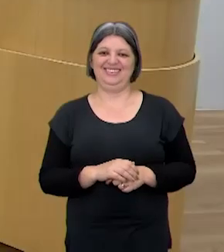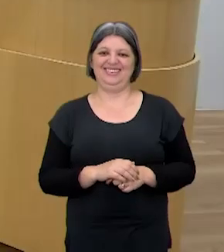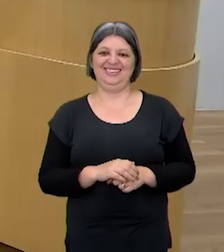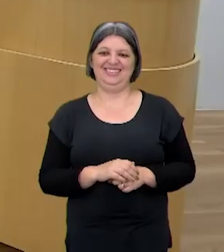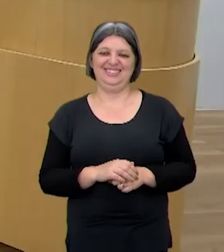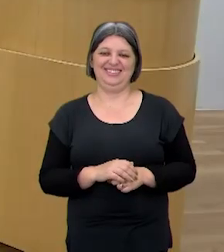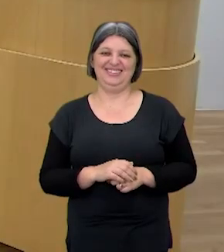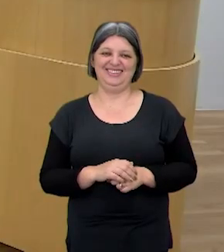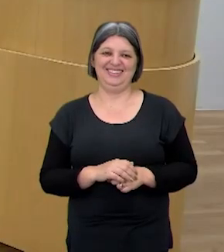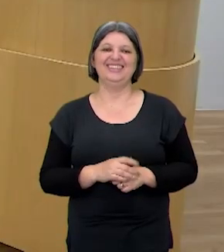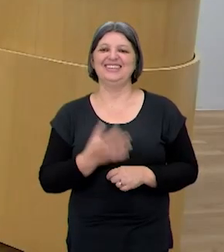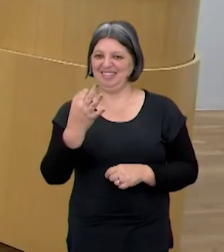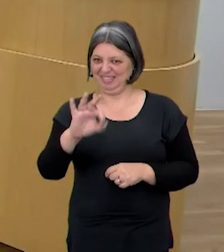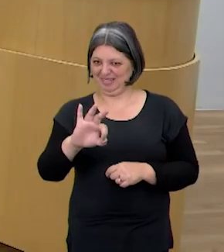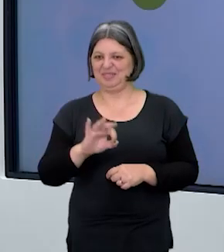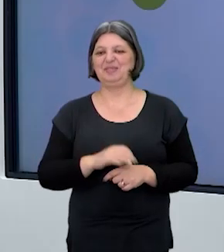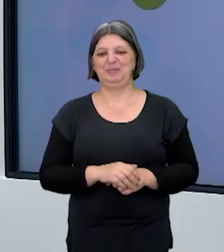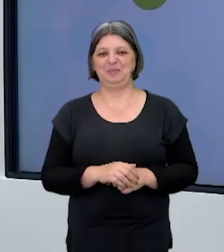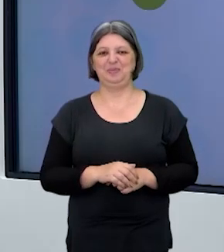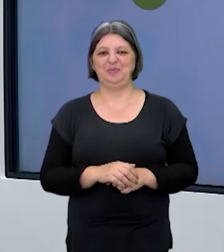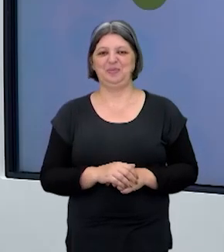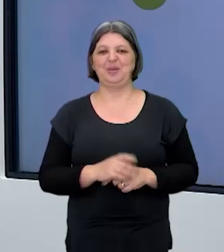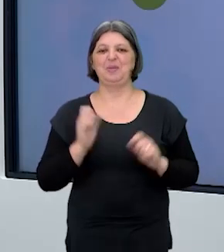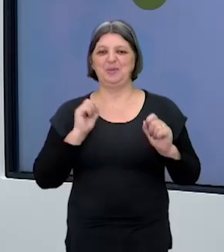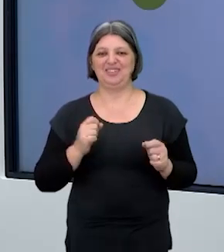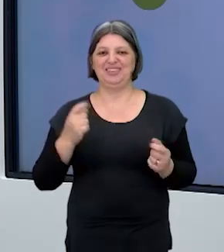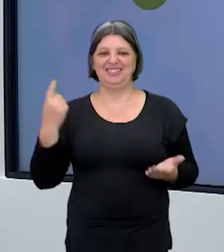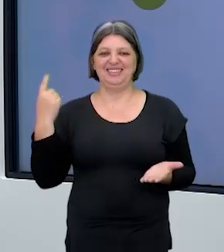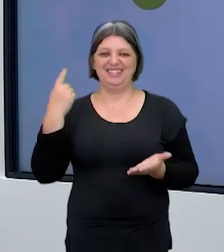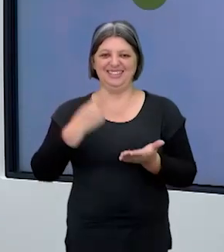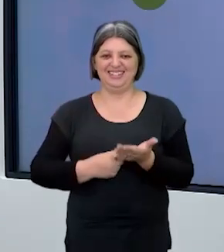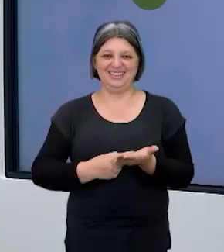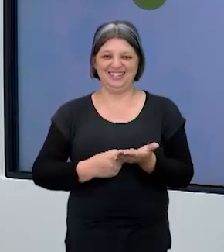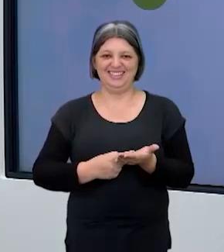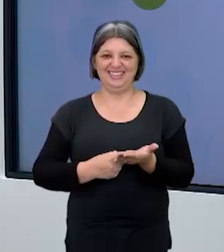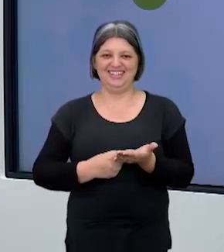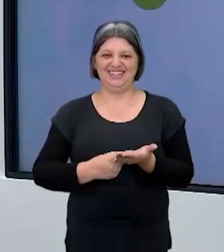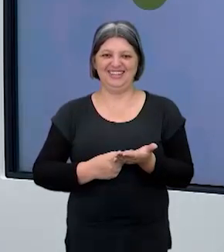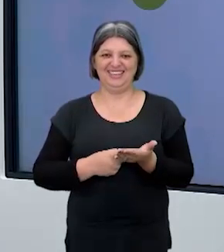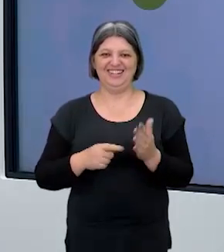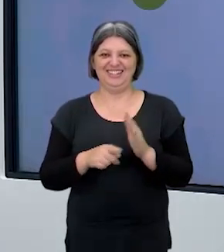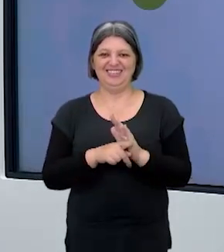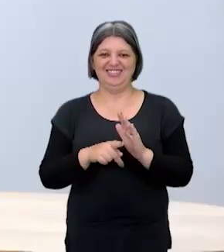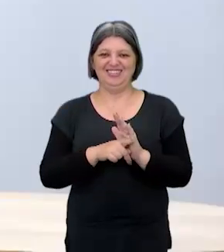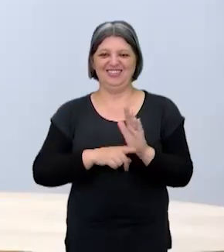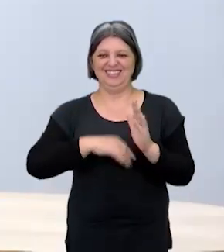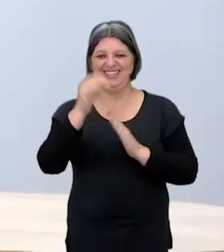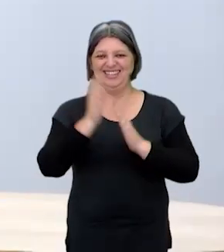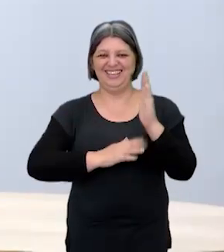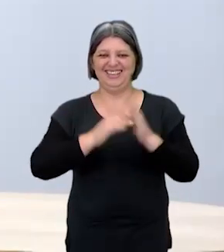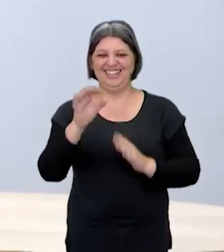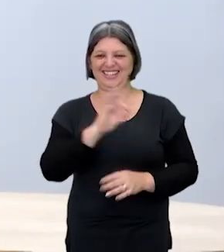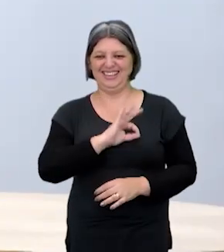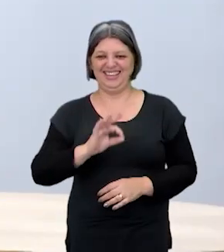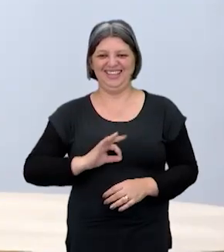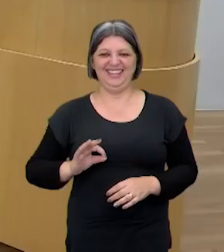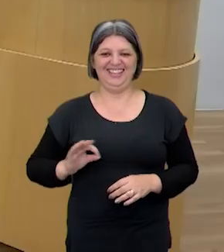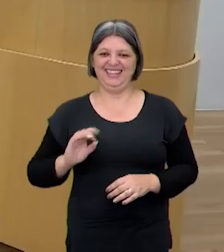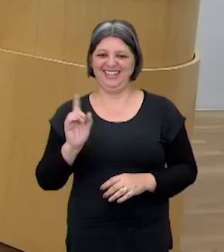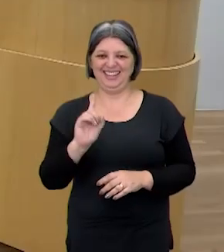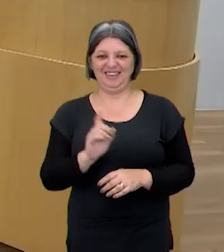Acertei? Acertou. A gente poderia ter combinado deles soltarem uma onça, né? Quando você não, falasse. pelo amor de Deus,